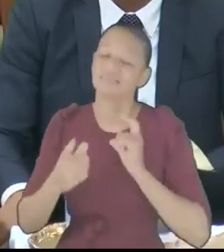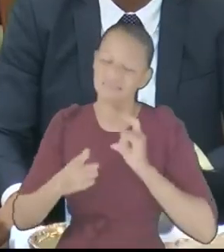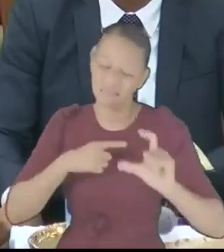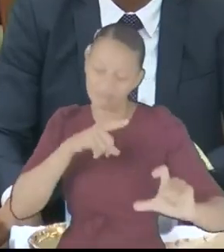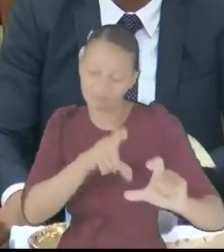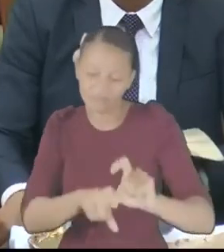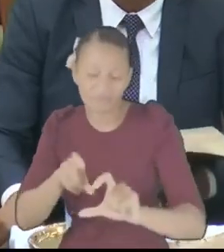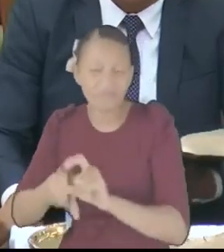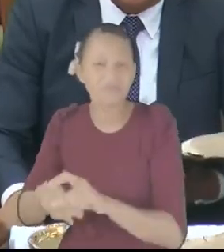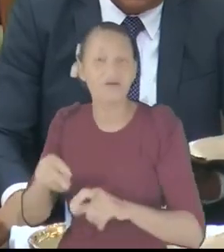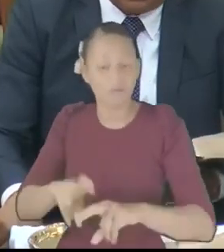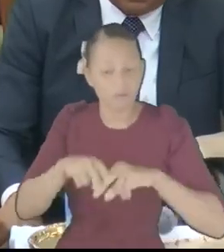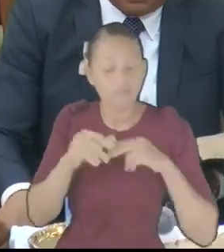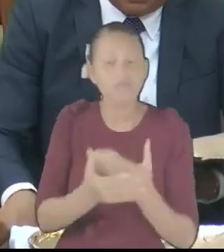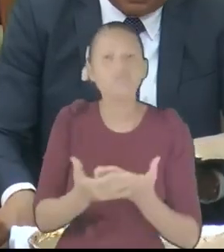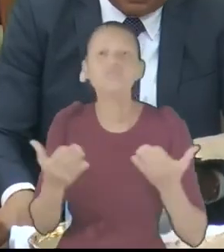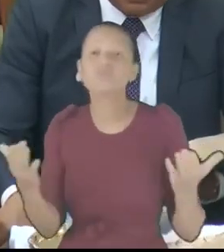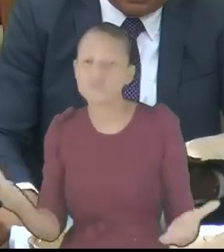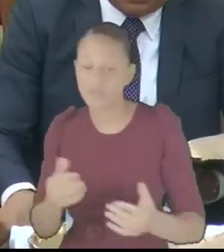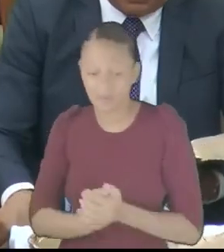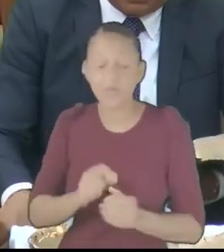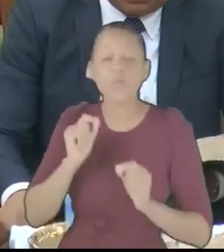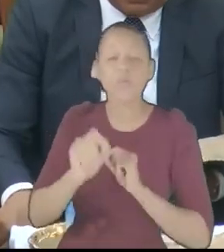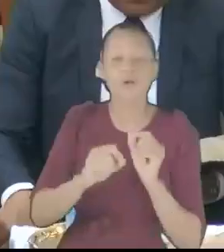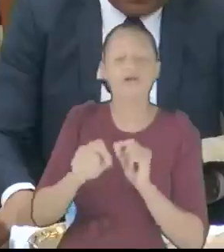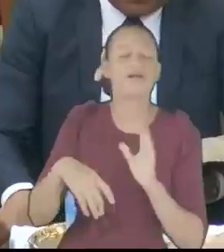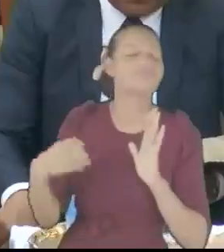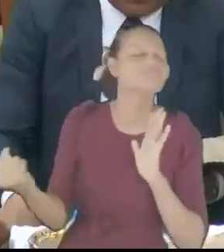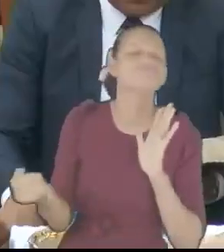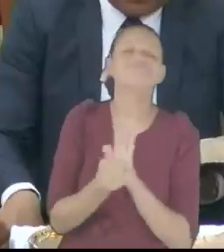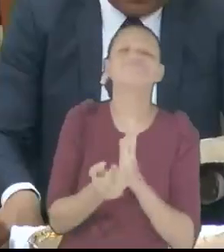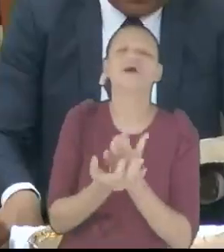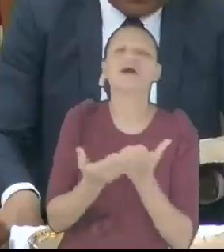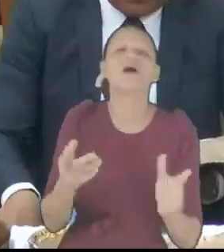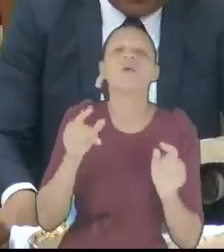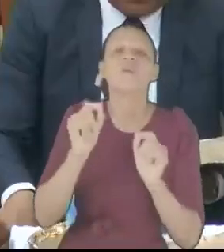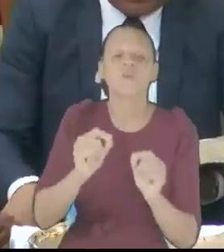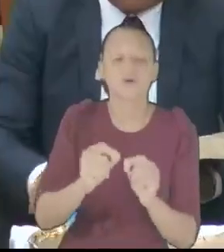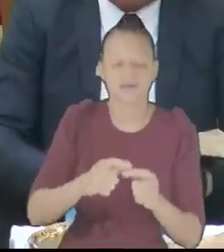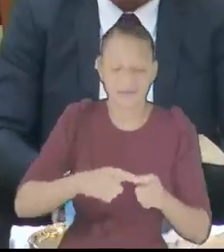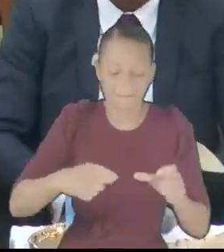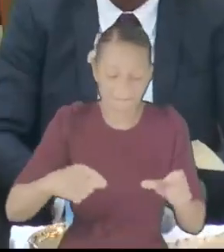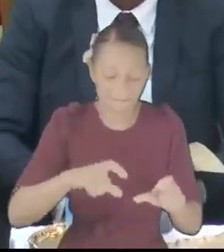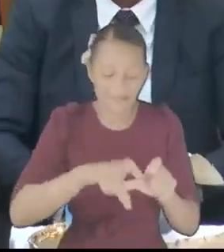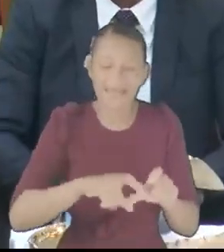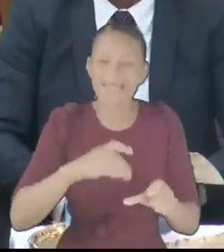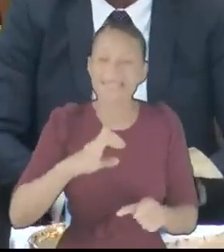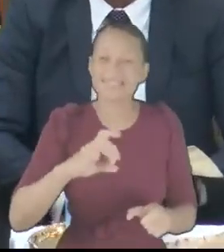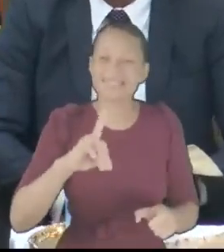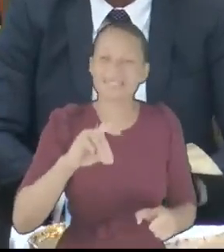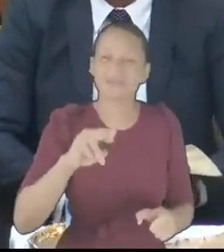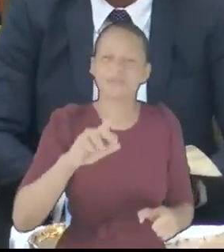dívida. Por isso que a Bíblia diz, a cédula aí é como se fosse uma nota